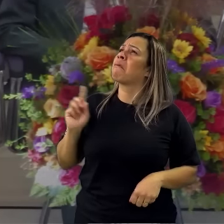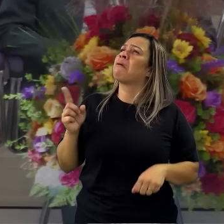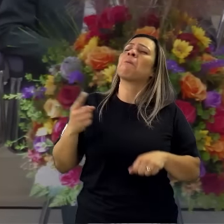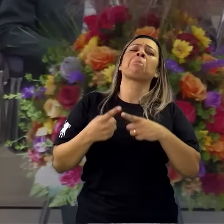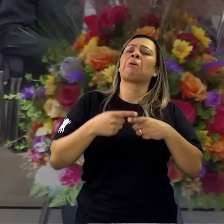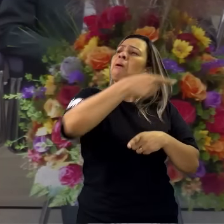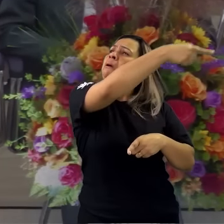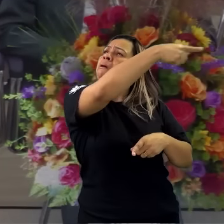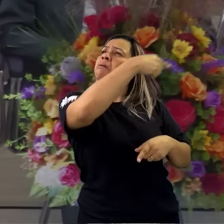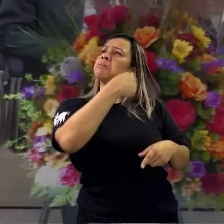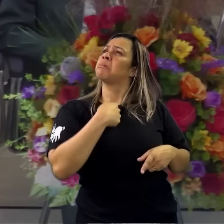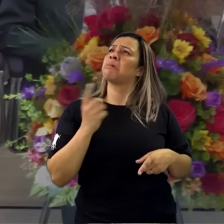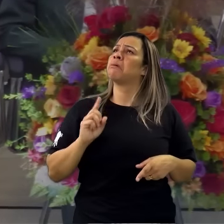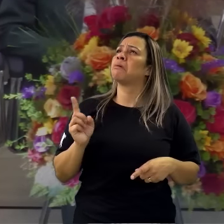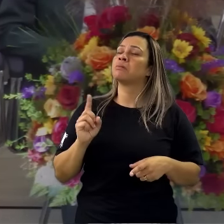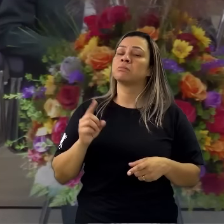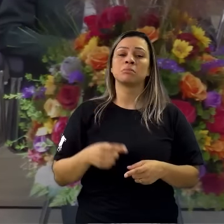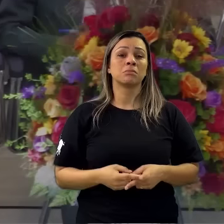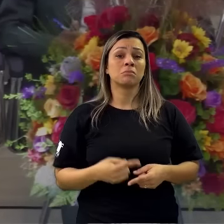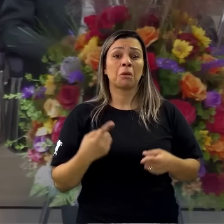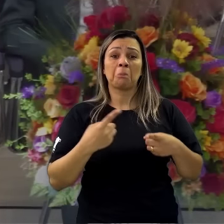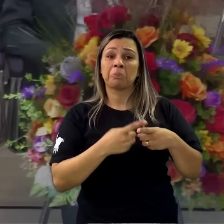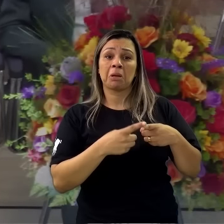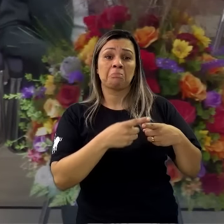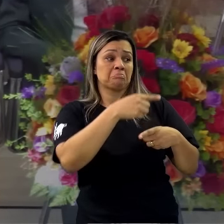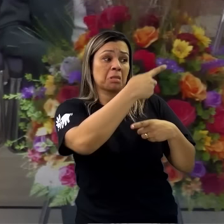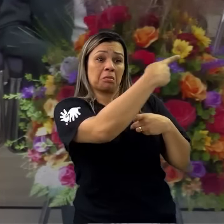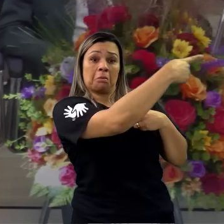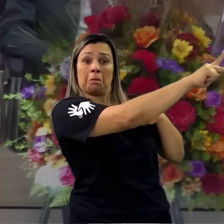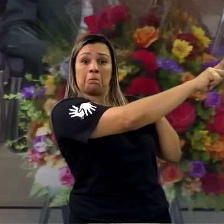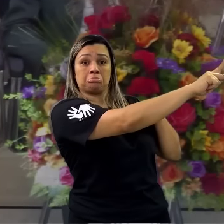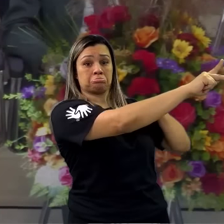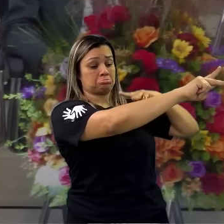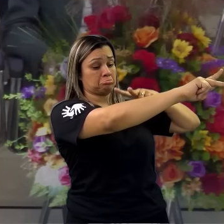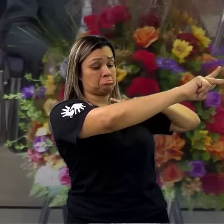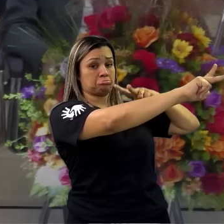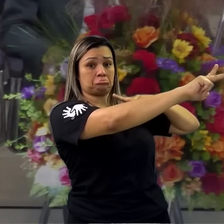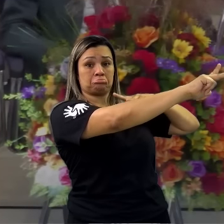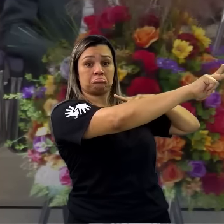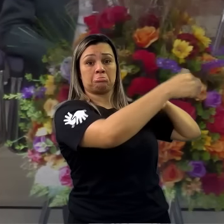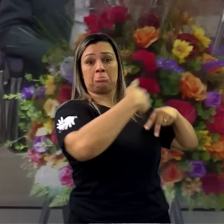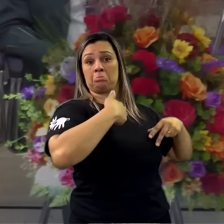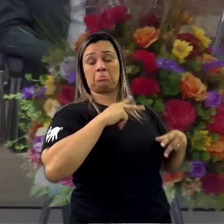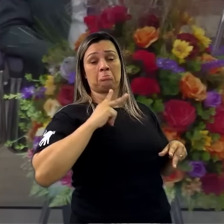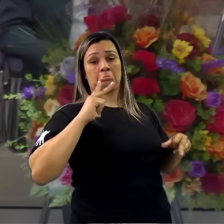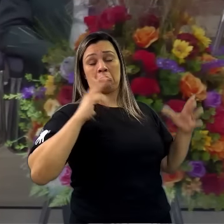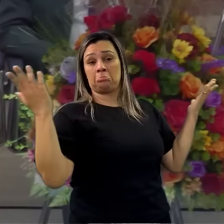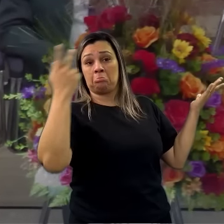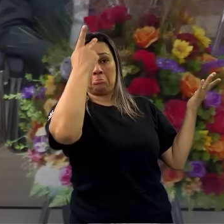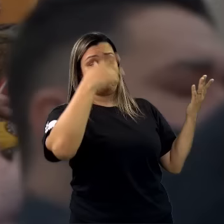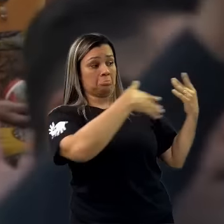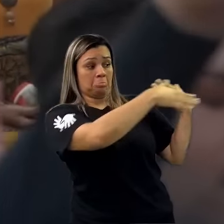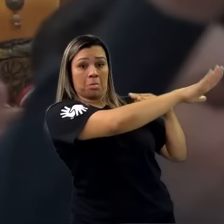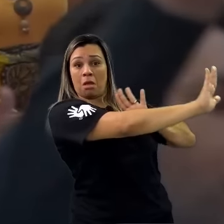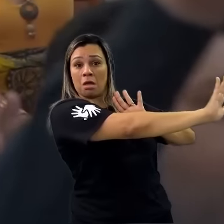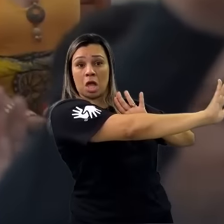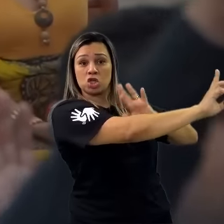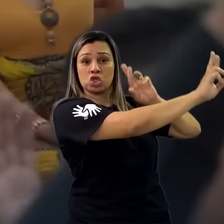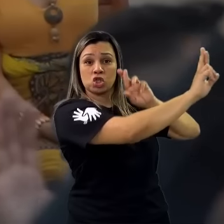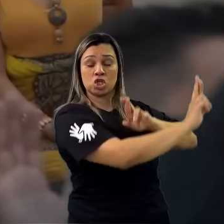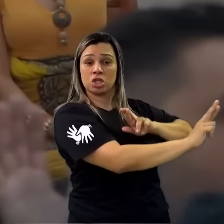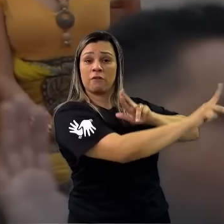não comigo eu tenho a resposta porque a porção dele é uma minha outra levanta a mão e recebe essa palavra a